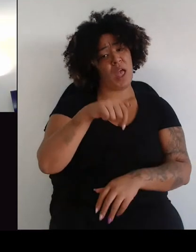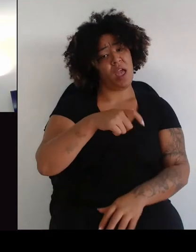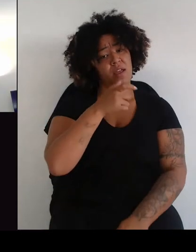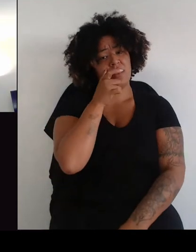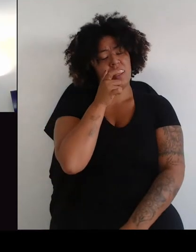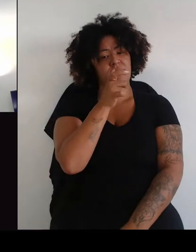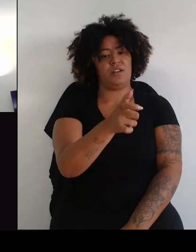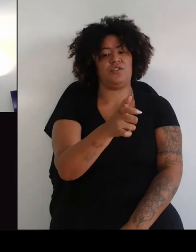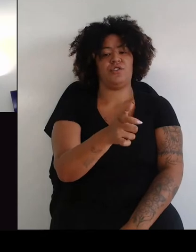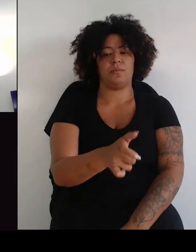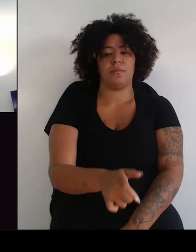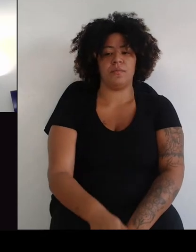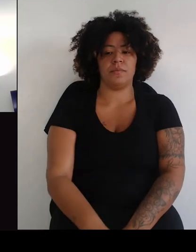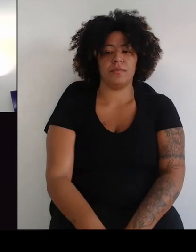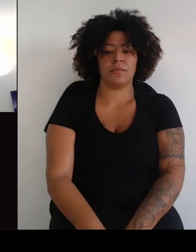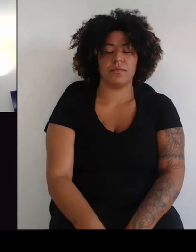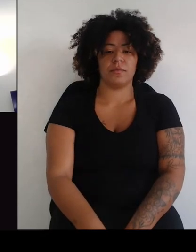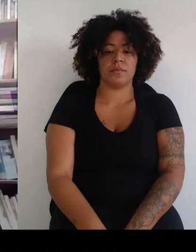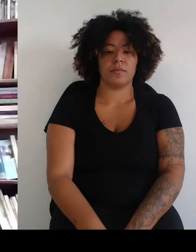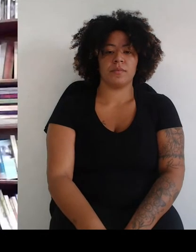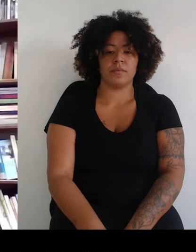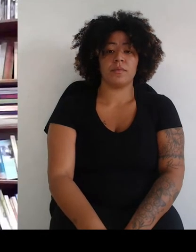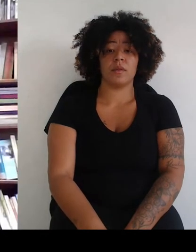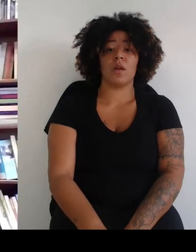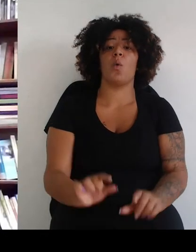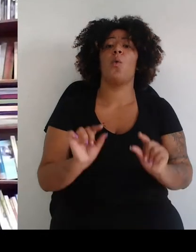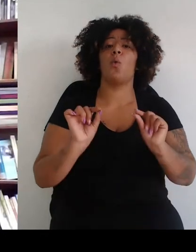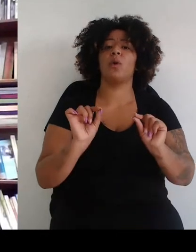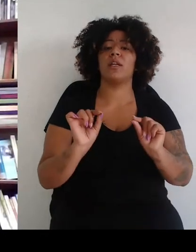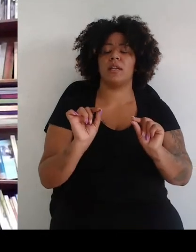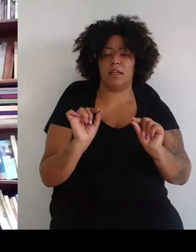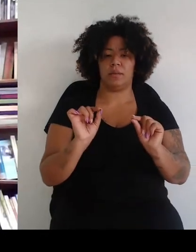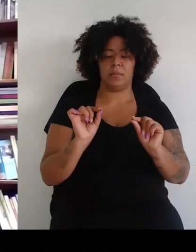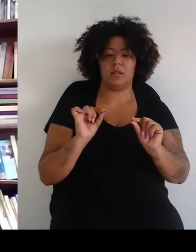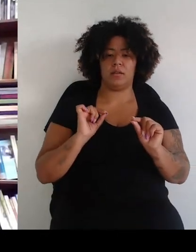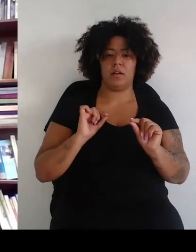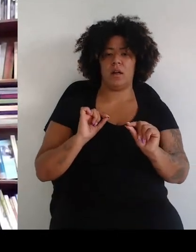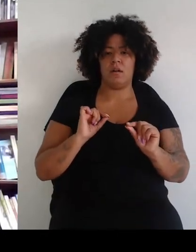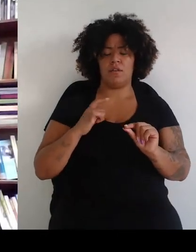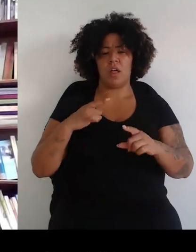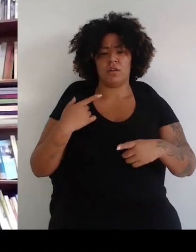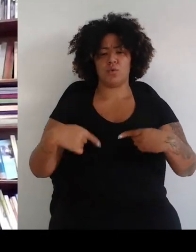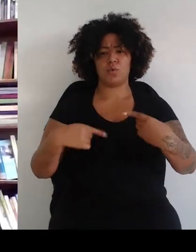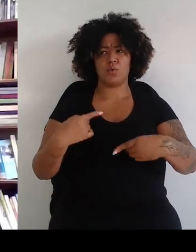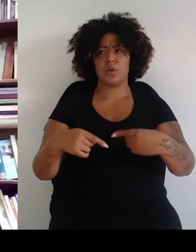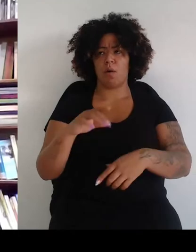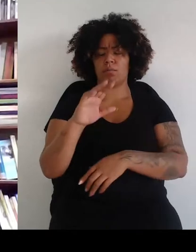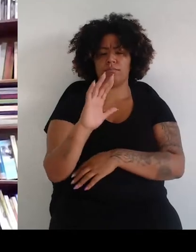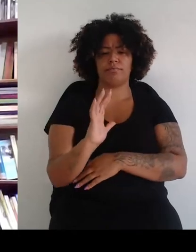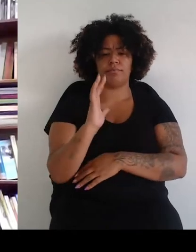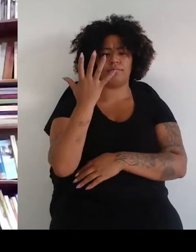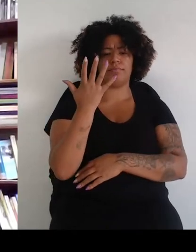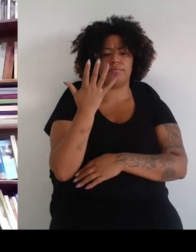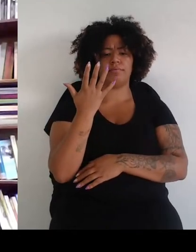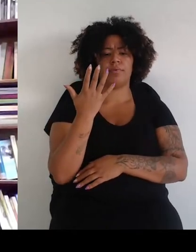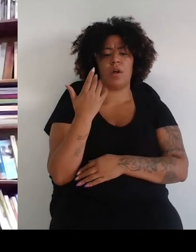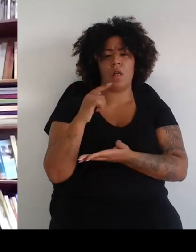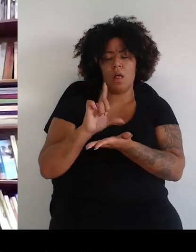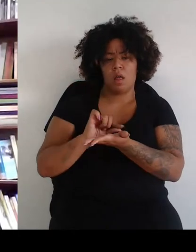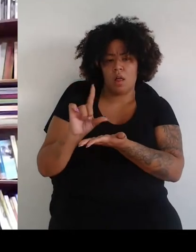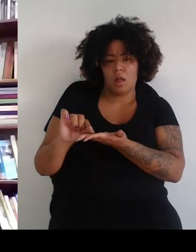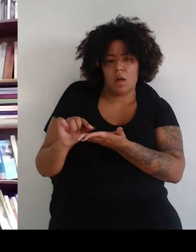uma coisa que me impressionou foi a discussão que aconteceu a respeito do artigo do Greg